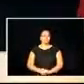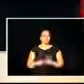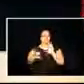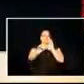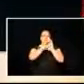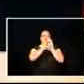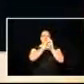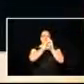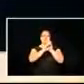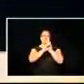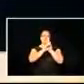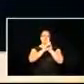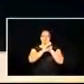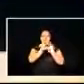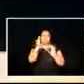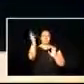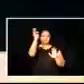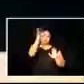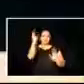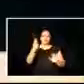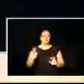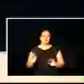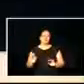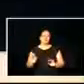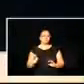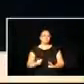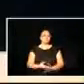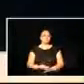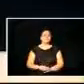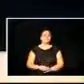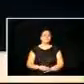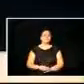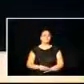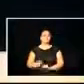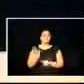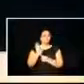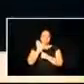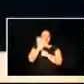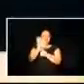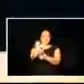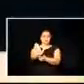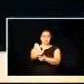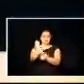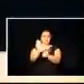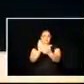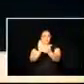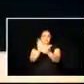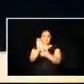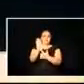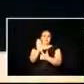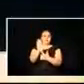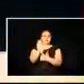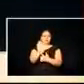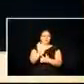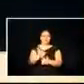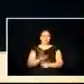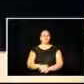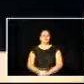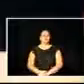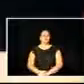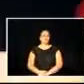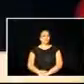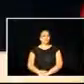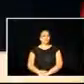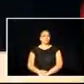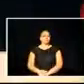artigo 29. E nós temos aqui um posicionamento do procurador da casa, quando ele fala em